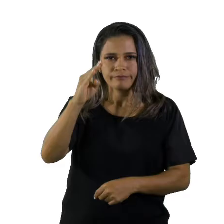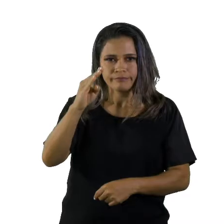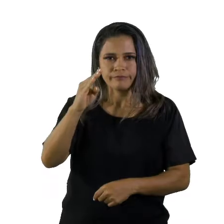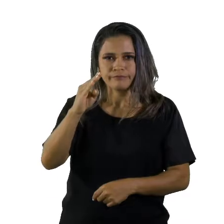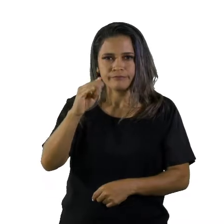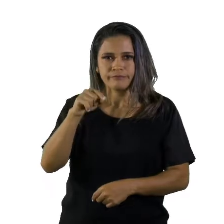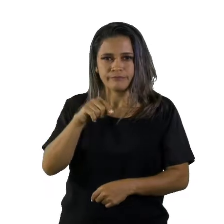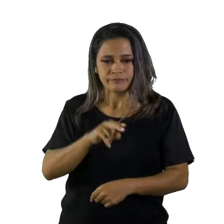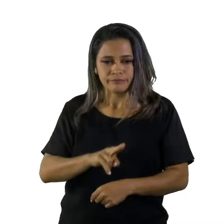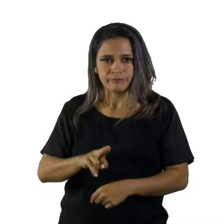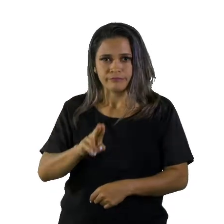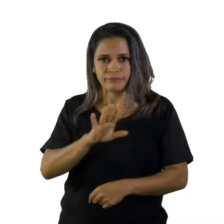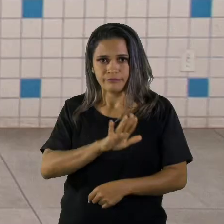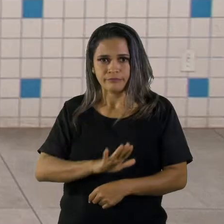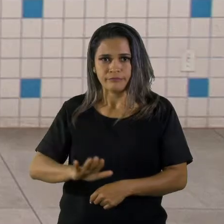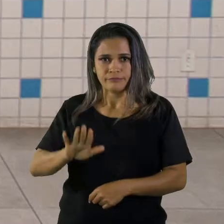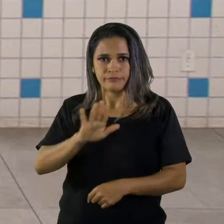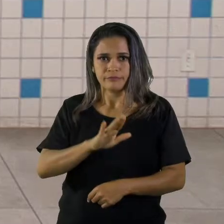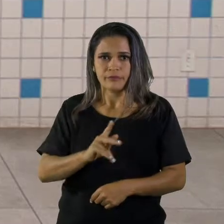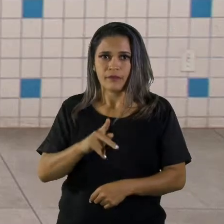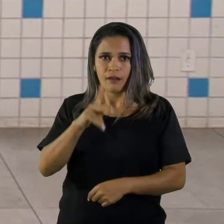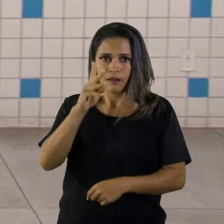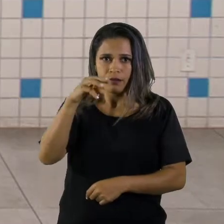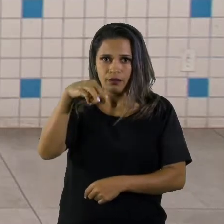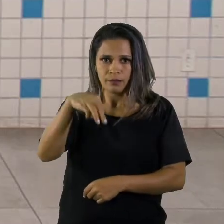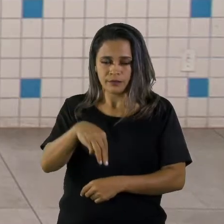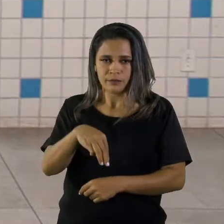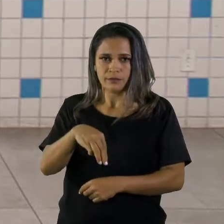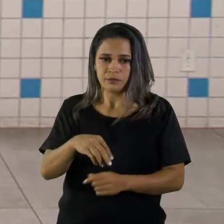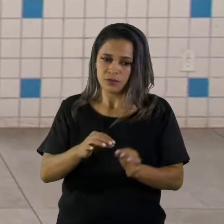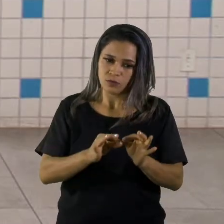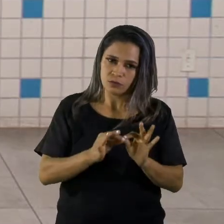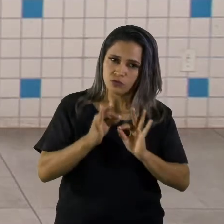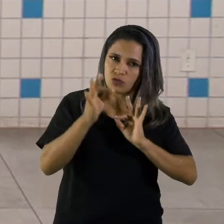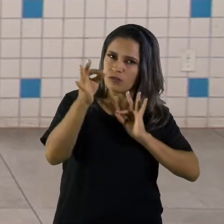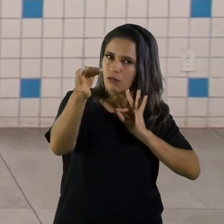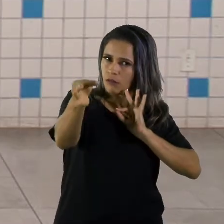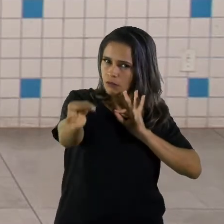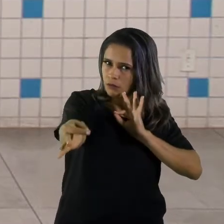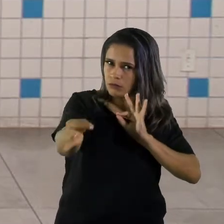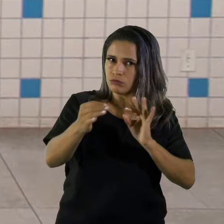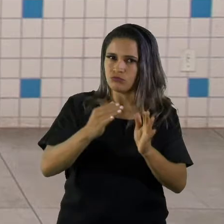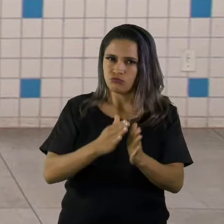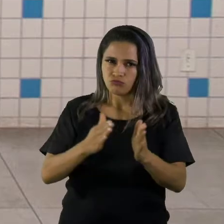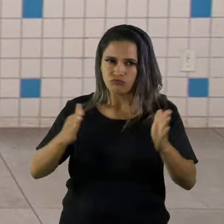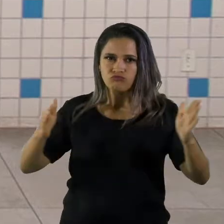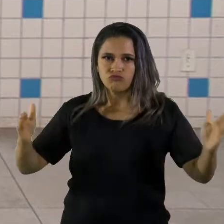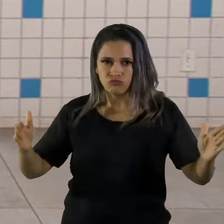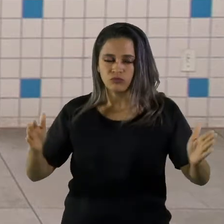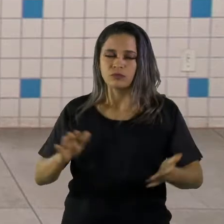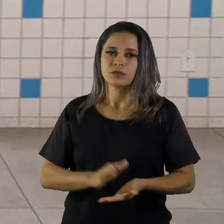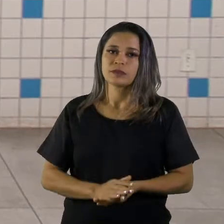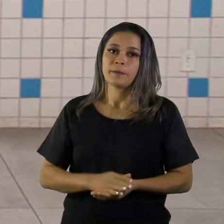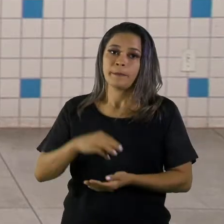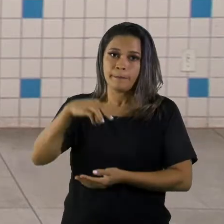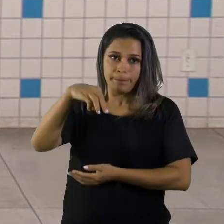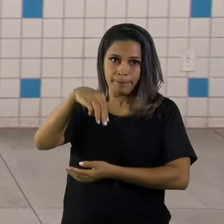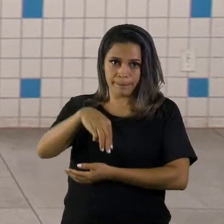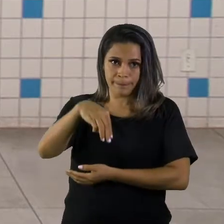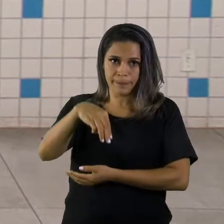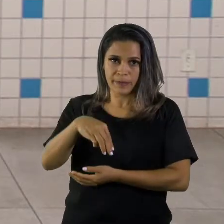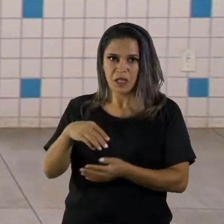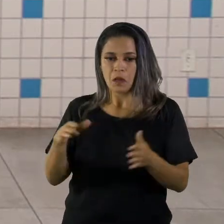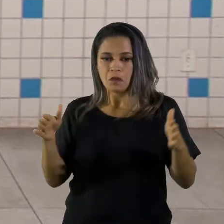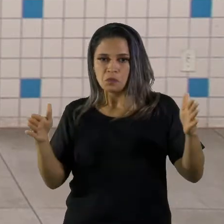que nós utilizamos é quilômetro para algo grande, algo longo, metros para algo